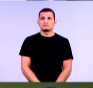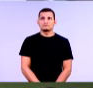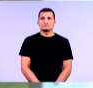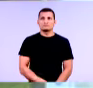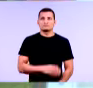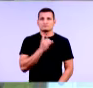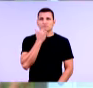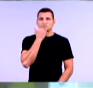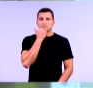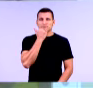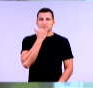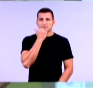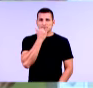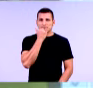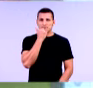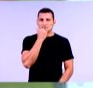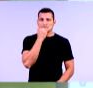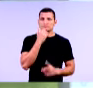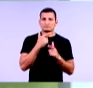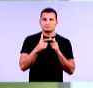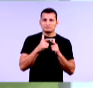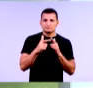Desculpa aí, gente. A lousa aqui.